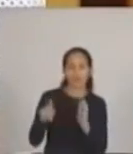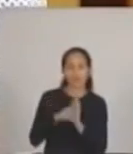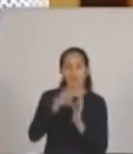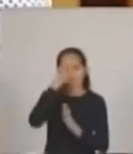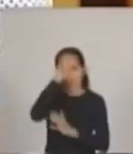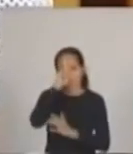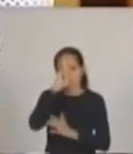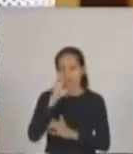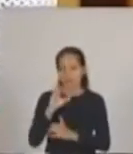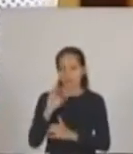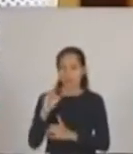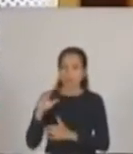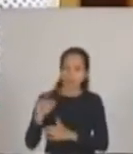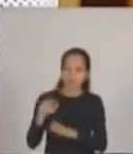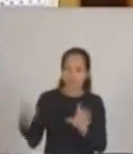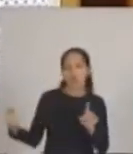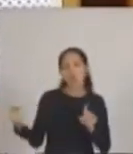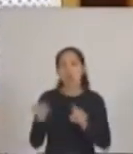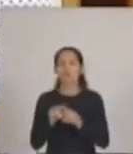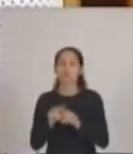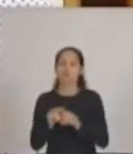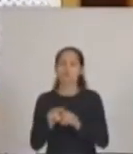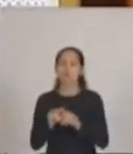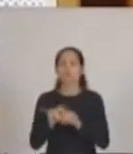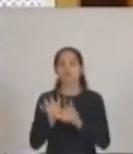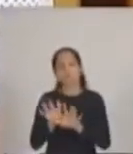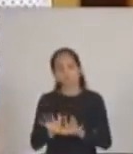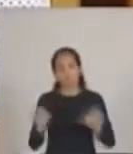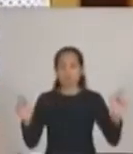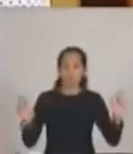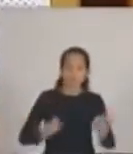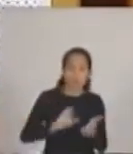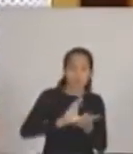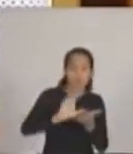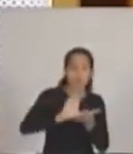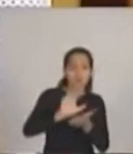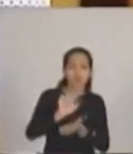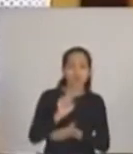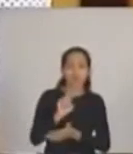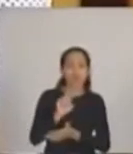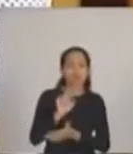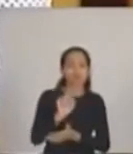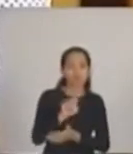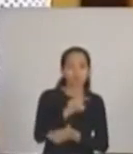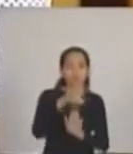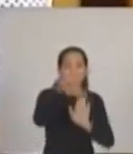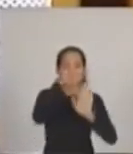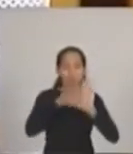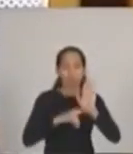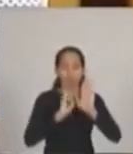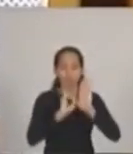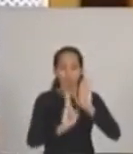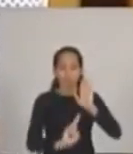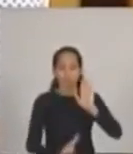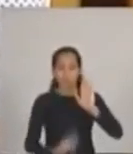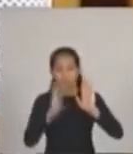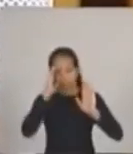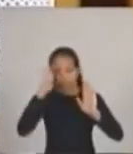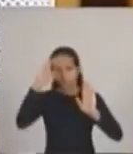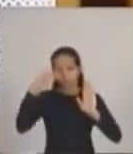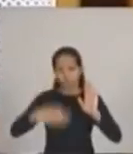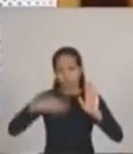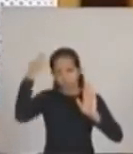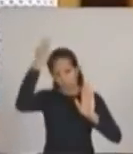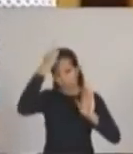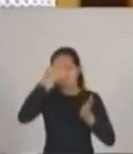por convênio, mas que pode sim, é recurso do SUS, que pode ter uma lista de prioridade do Estado, da Secretaria de